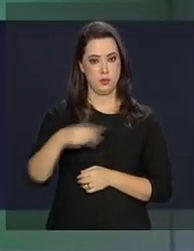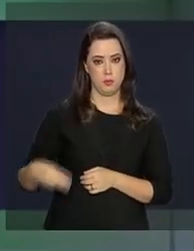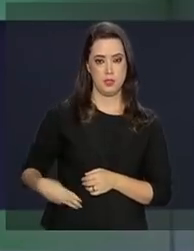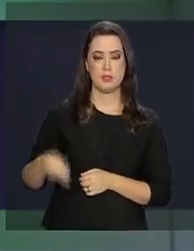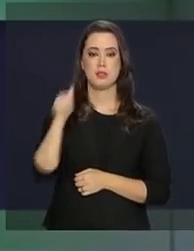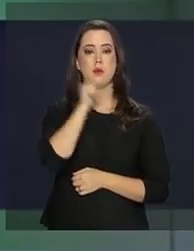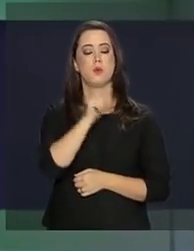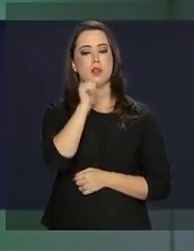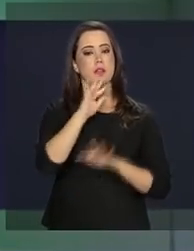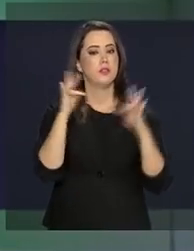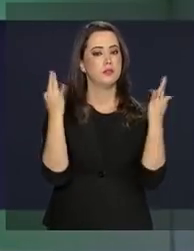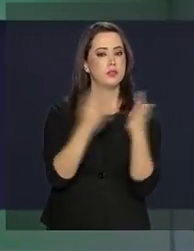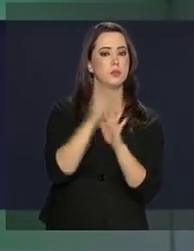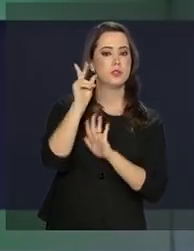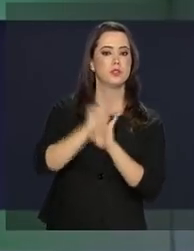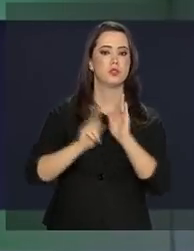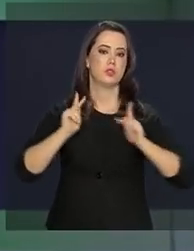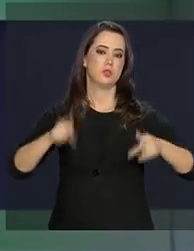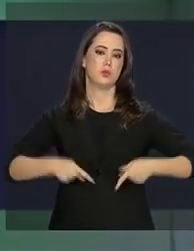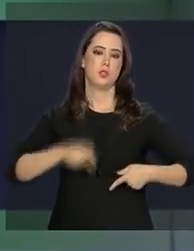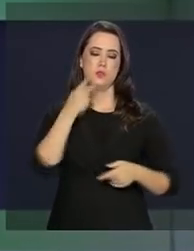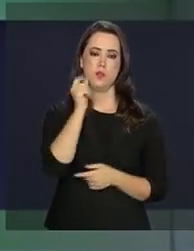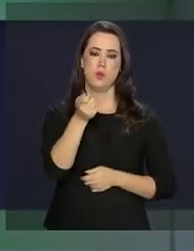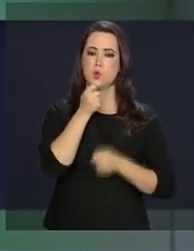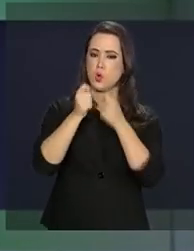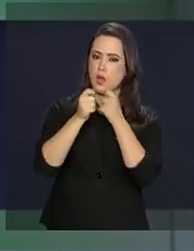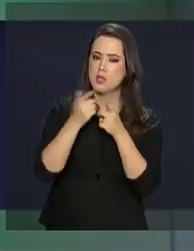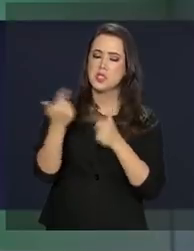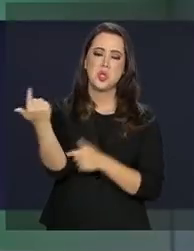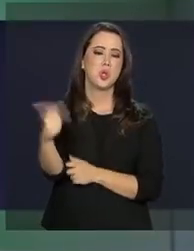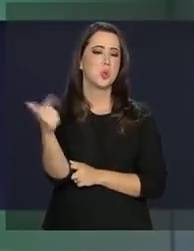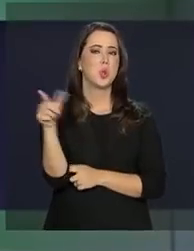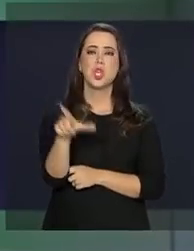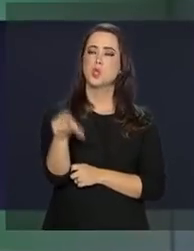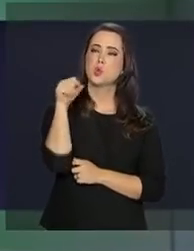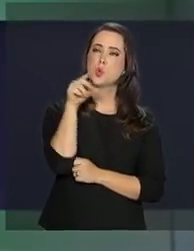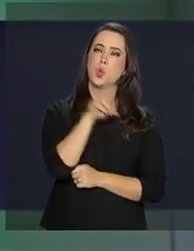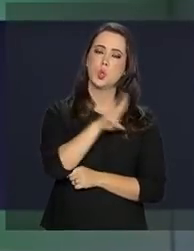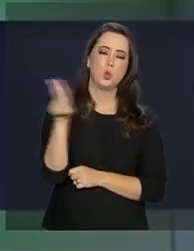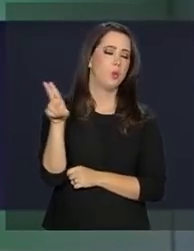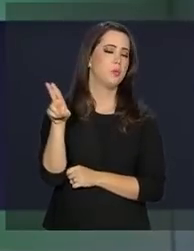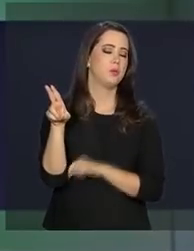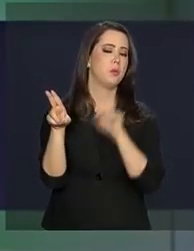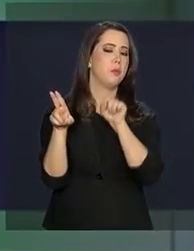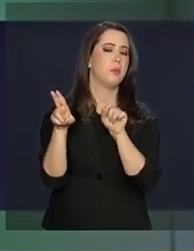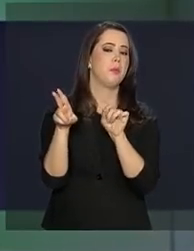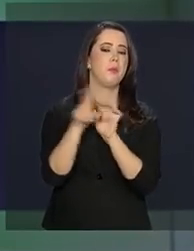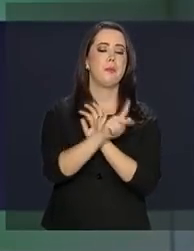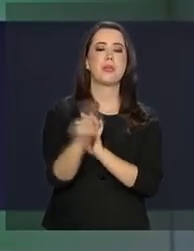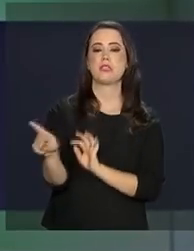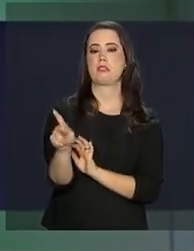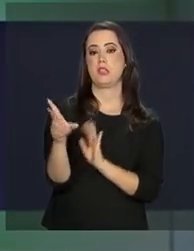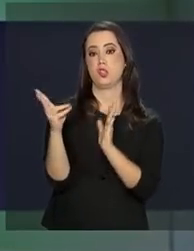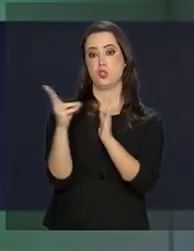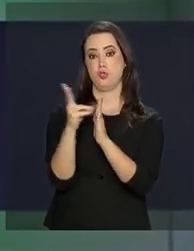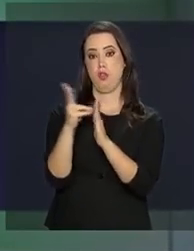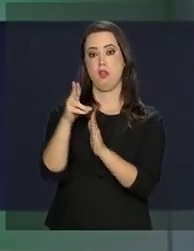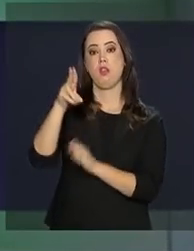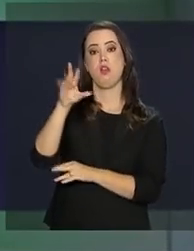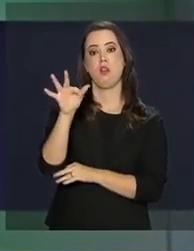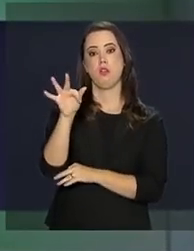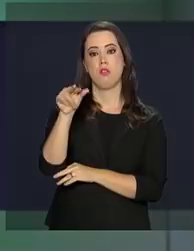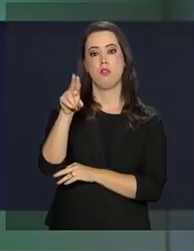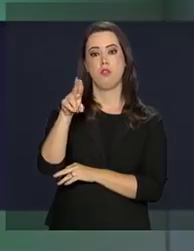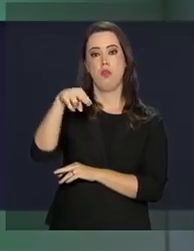direitos humanos falou aos jornalistas que ainda não têm um nome para a presidência da funai e que este será o último a ser indicado pela